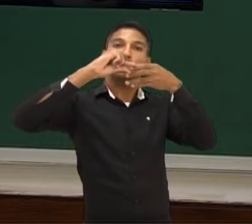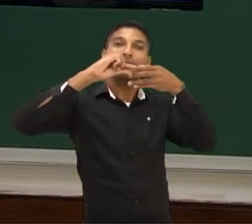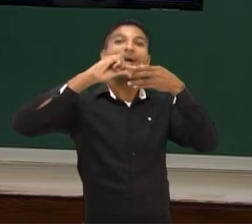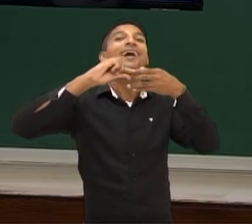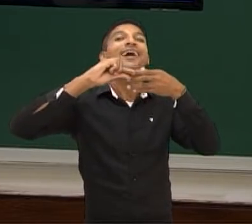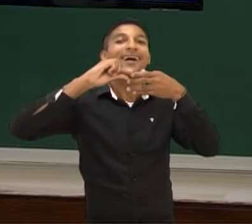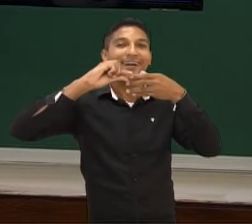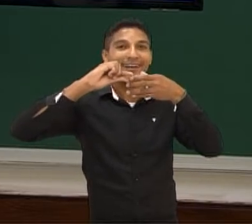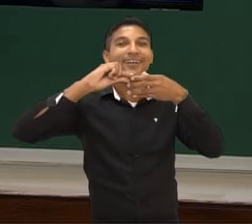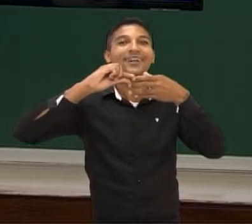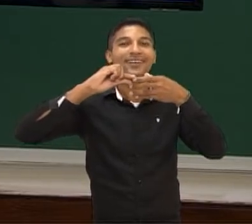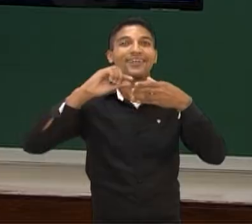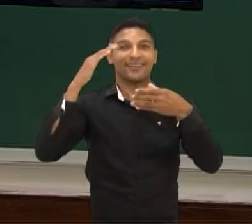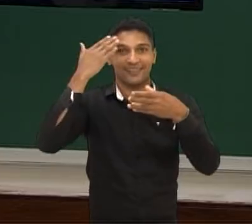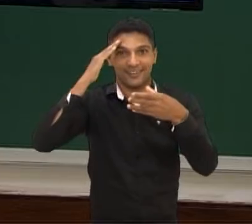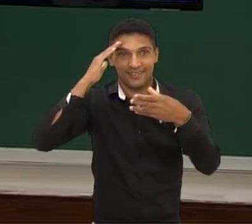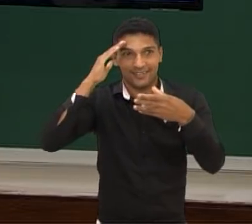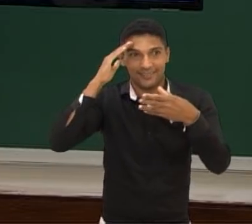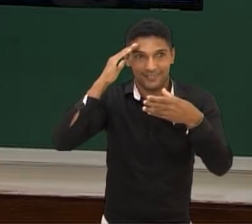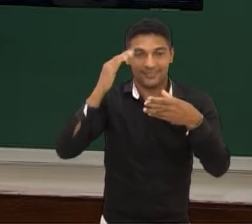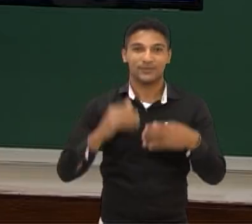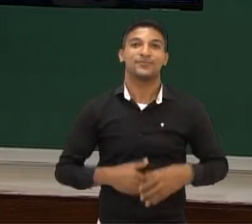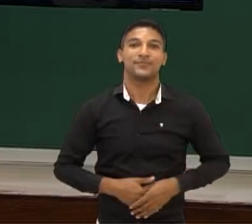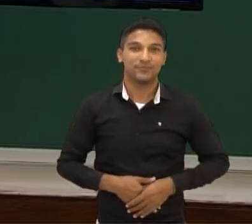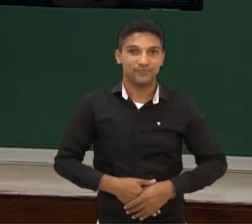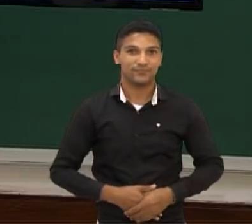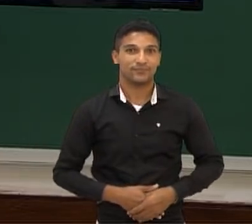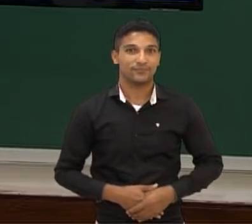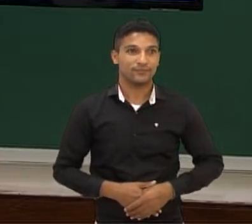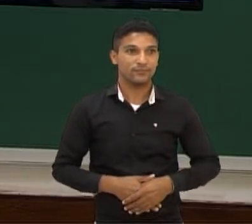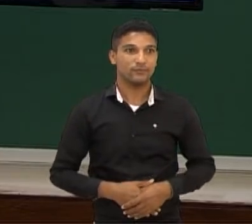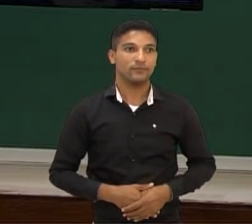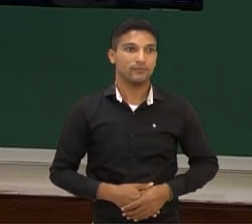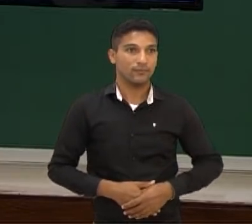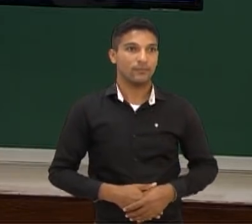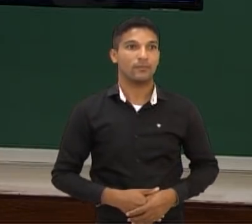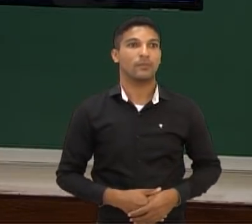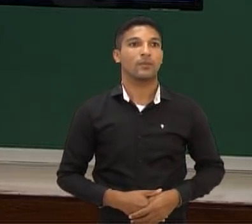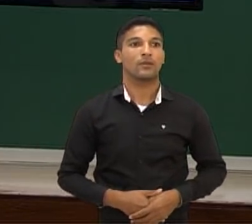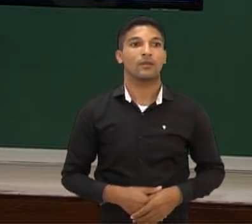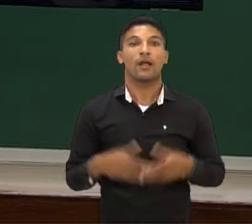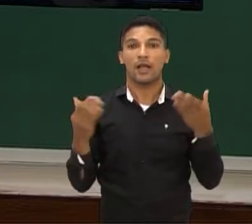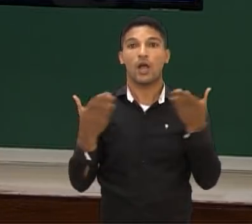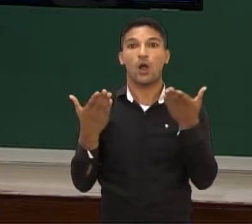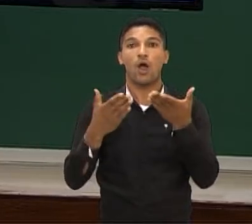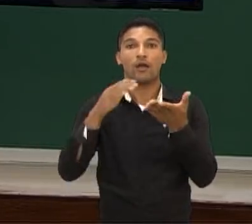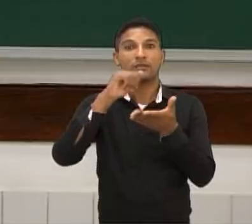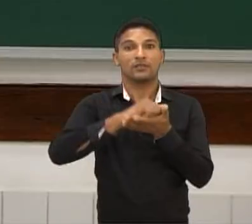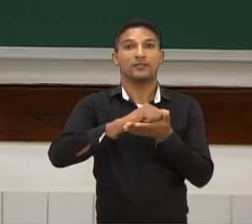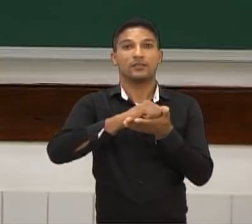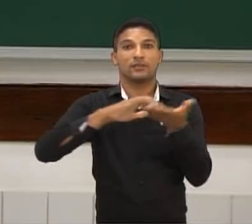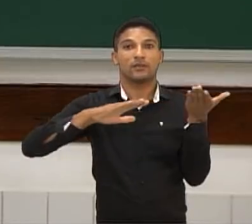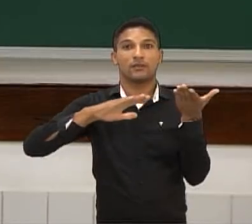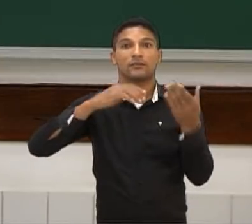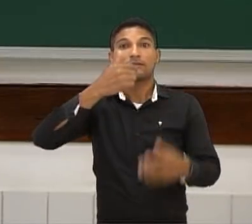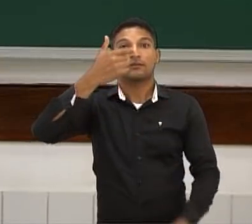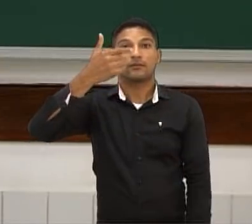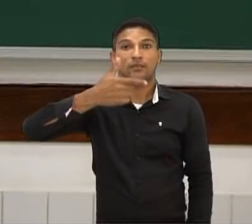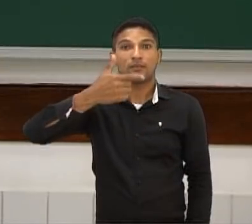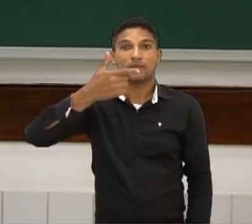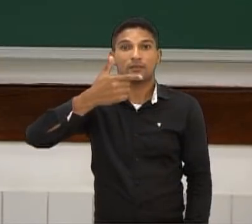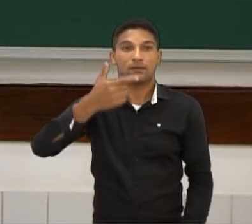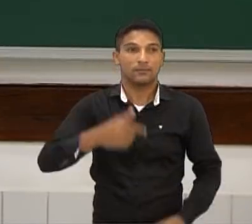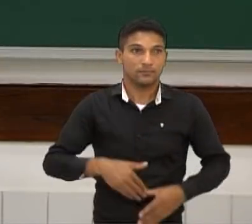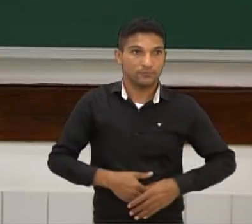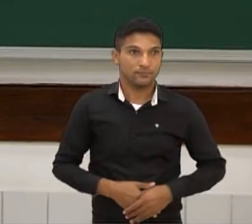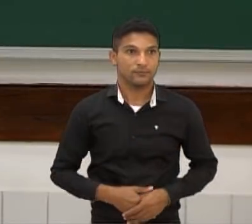partes? 2. Ok? Então, vamos lá para o nosso exercício agora número 2. Esse exercício número 2, ele também